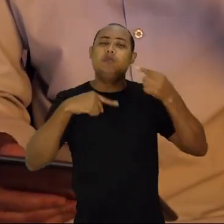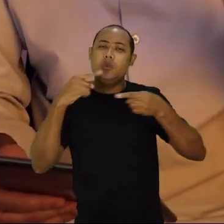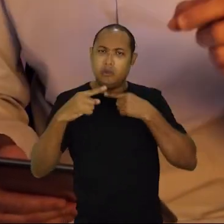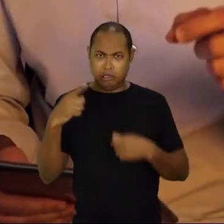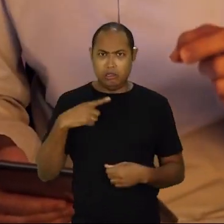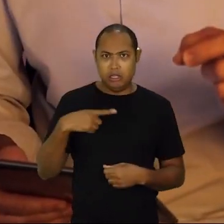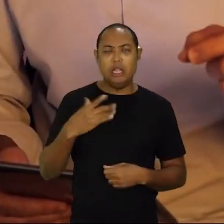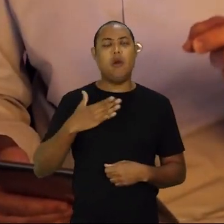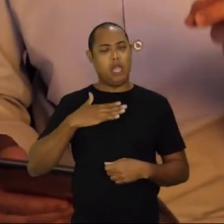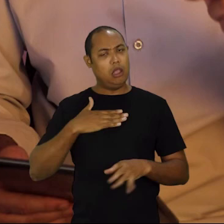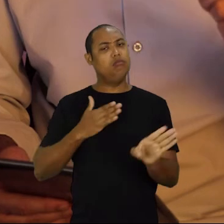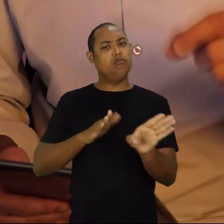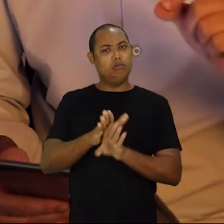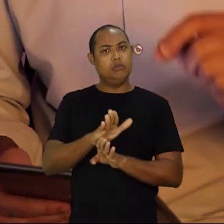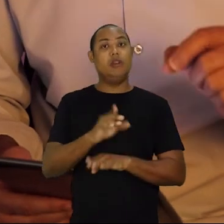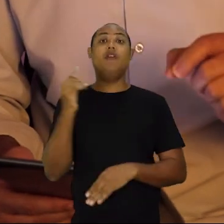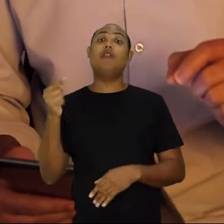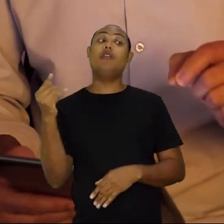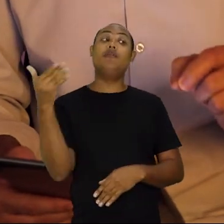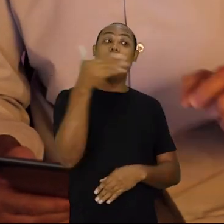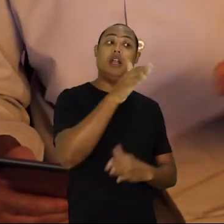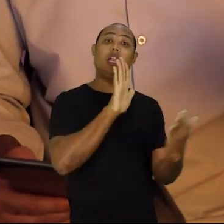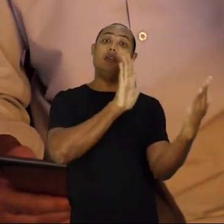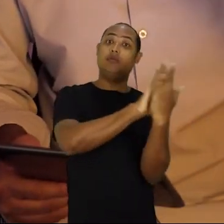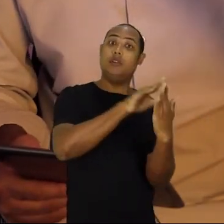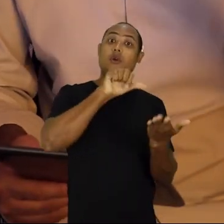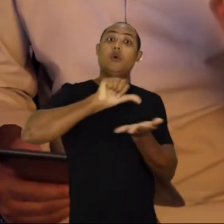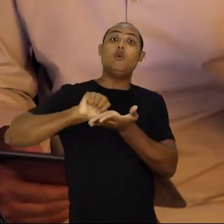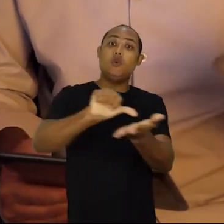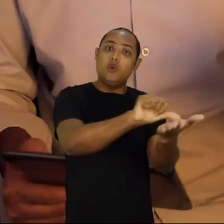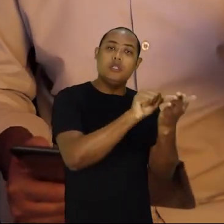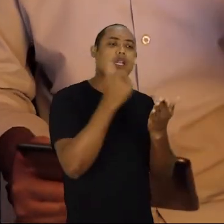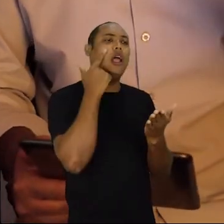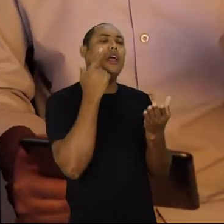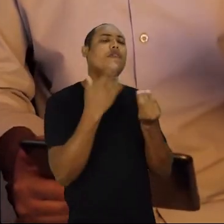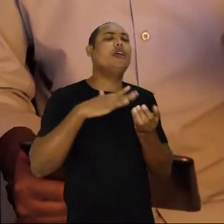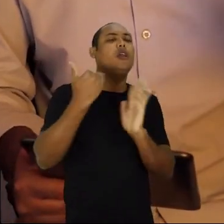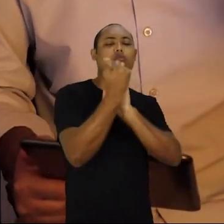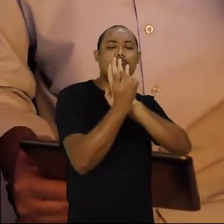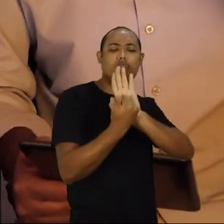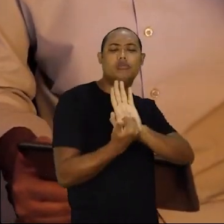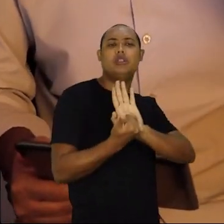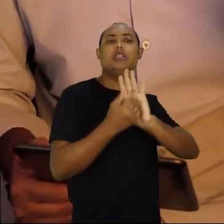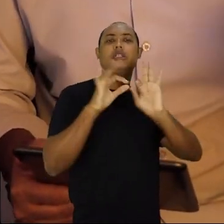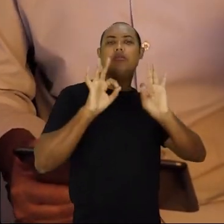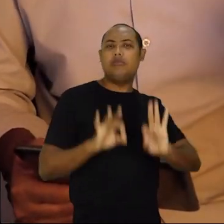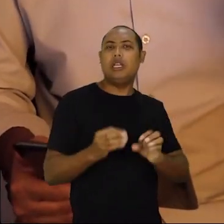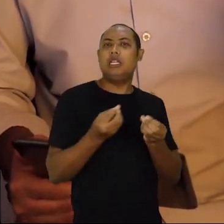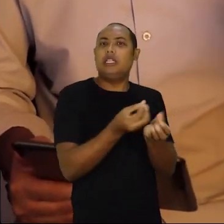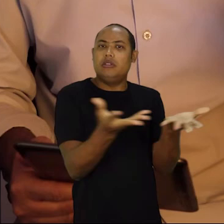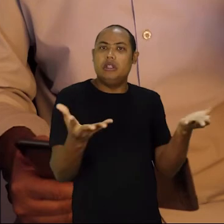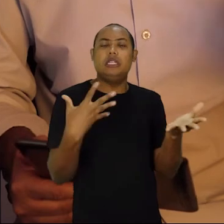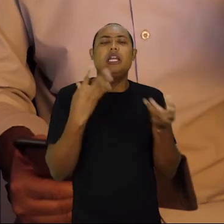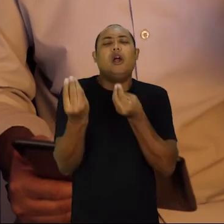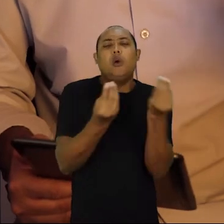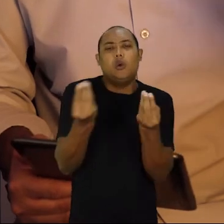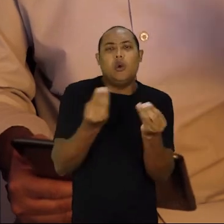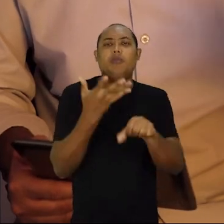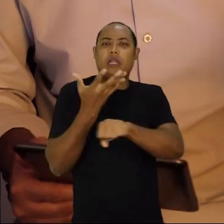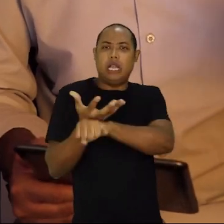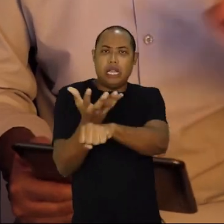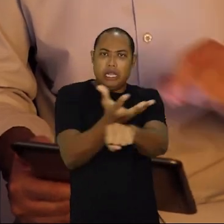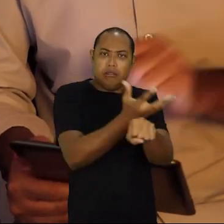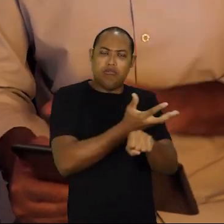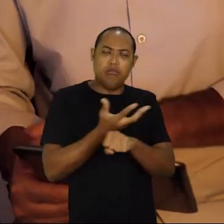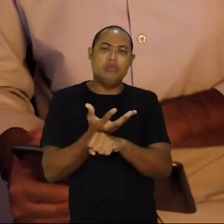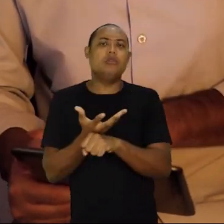Então, se alguém tem dúvidas sobre isso, a minha recomendação é que procure o centro e veja o planejamento que está sendo ofertado e de